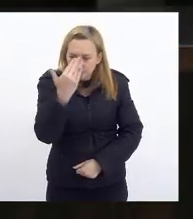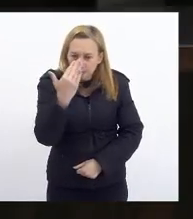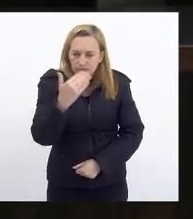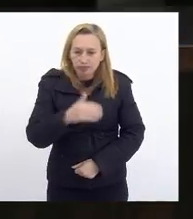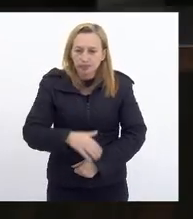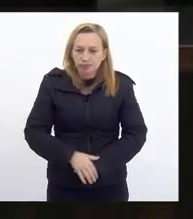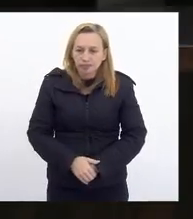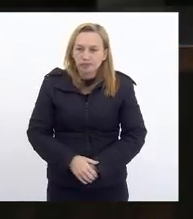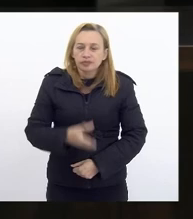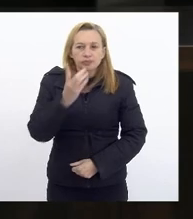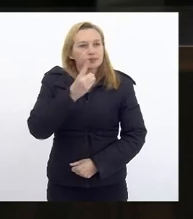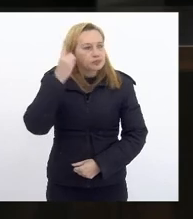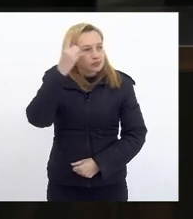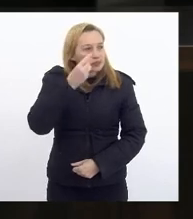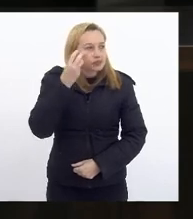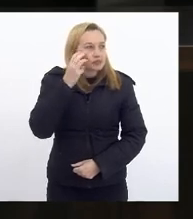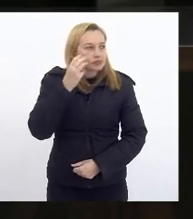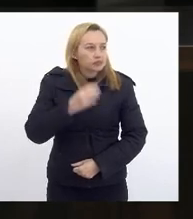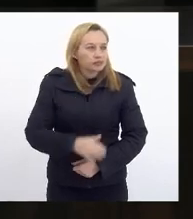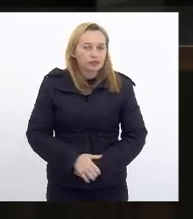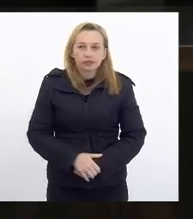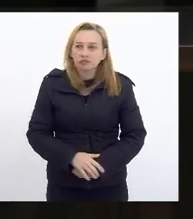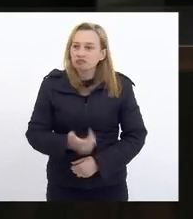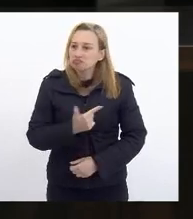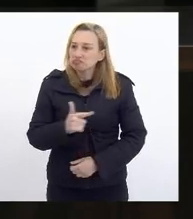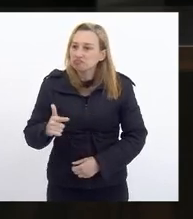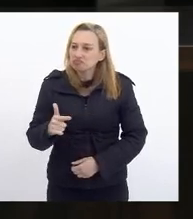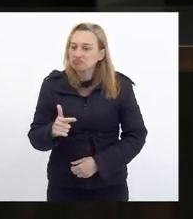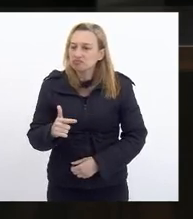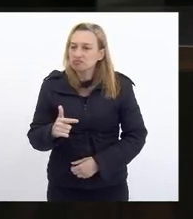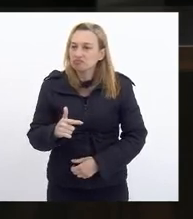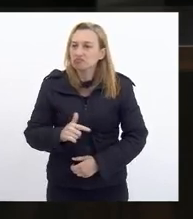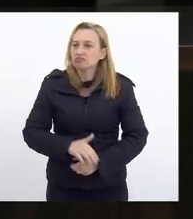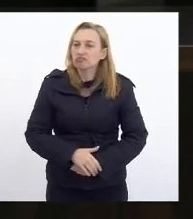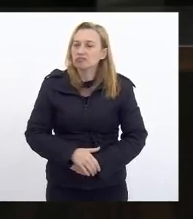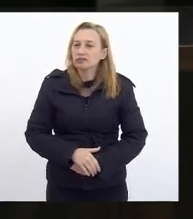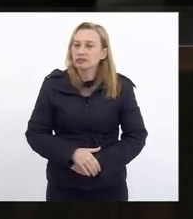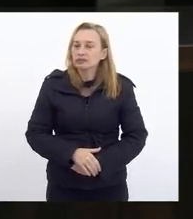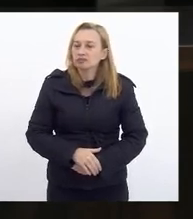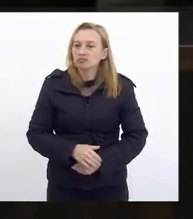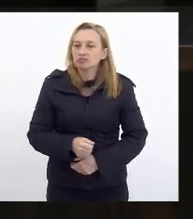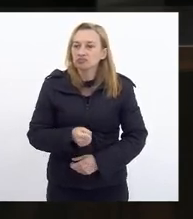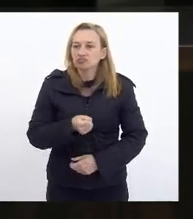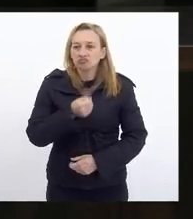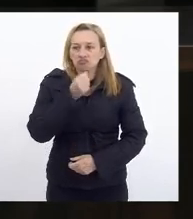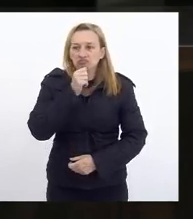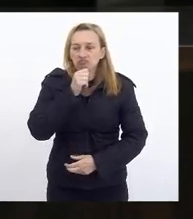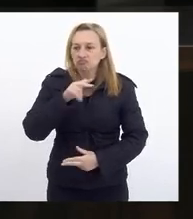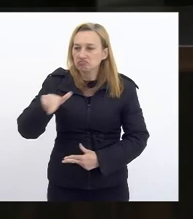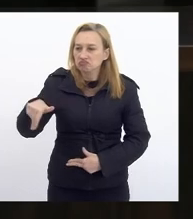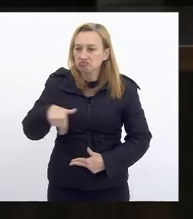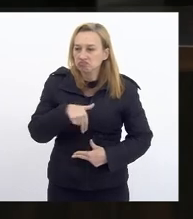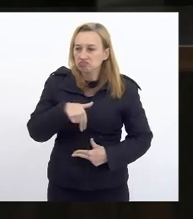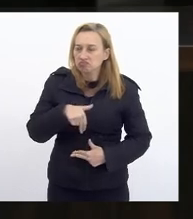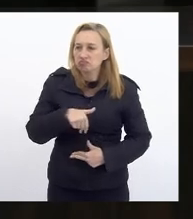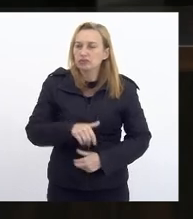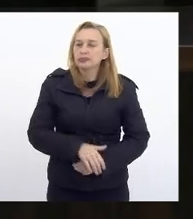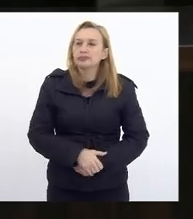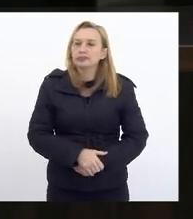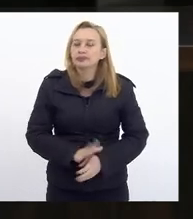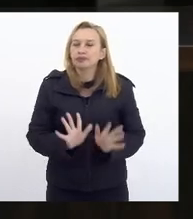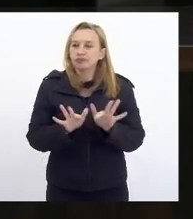Muito obrigado, deputado Valdeque. Em não havendo mais oradores inscritos,